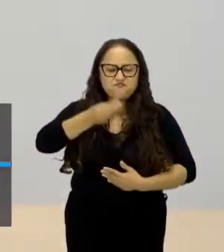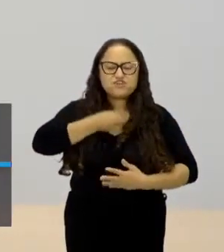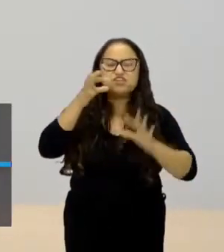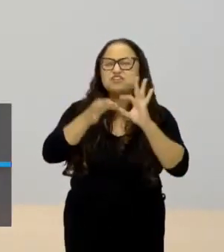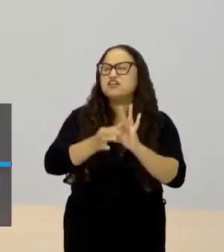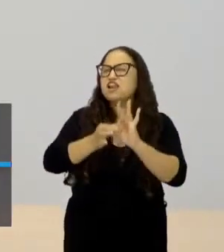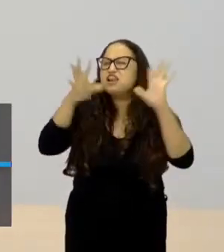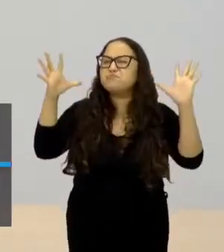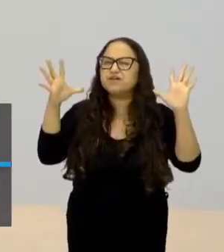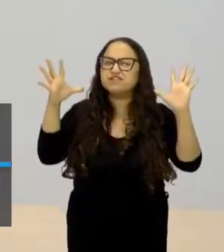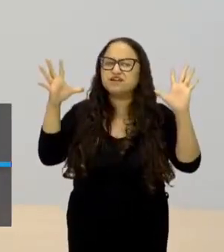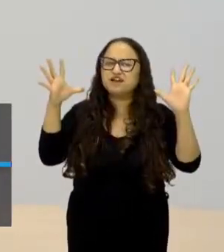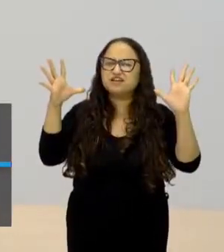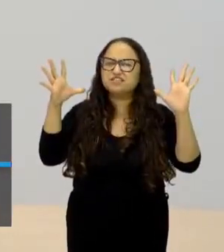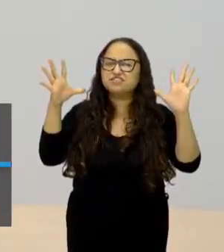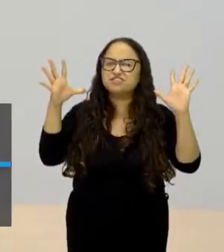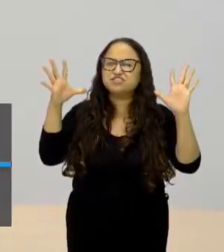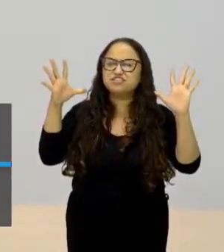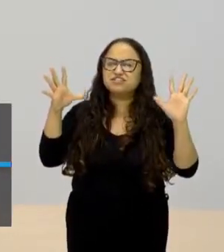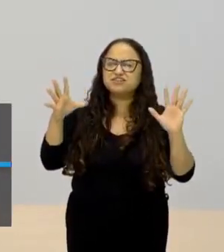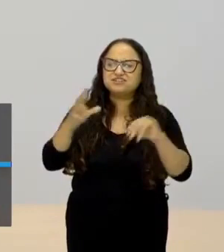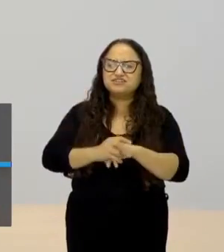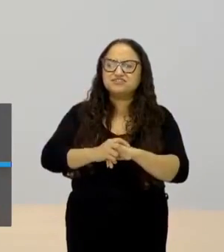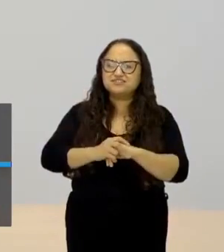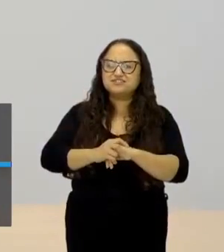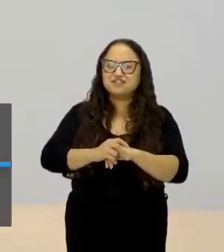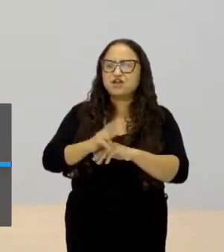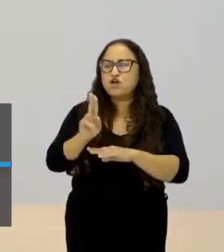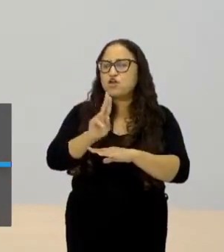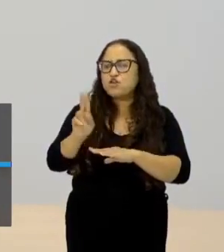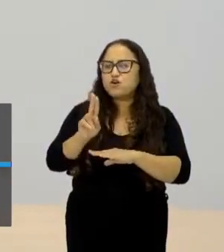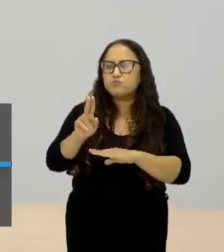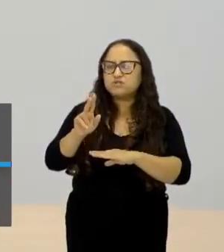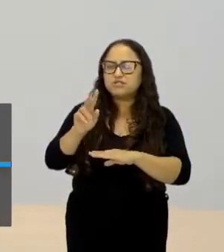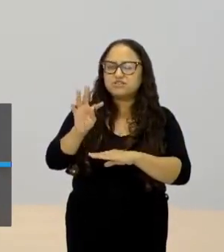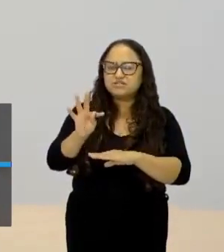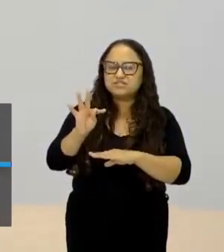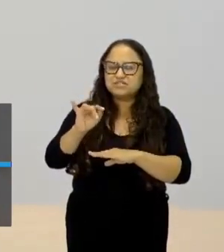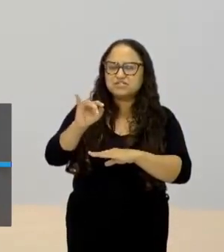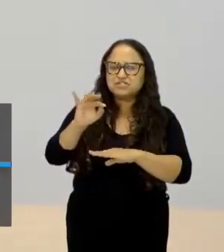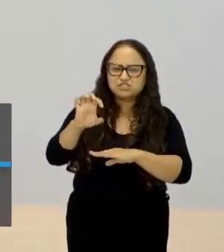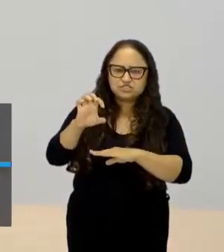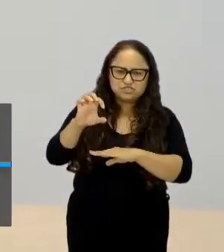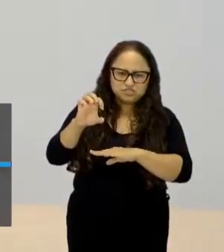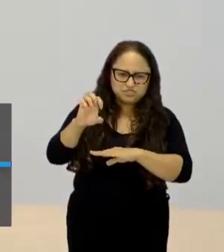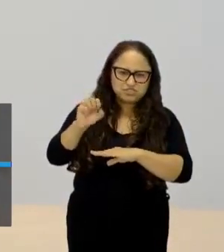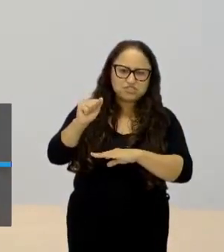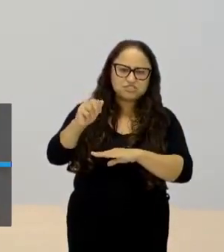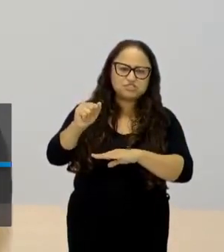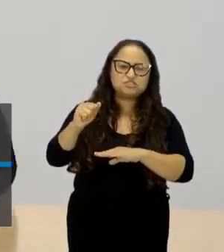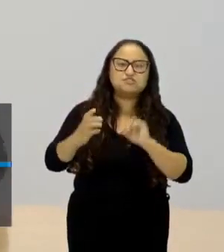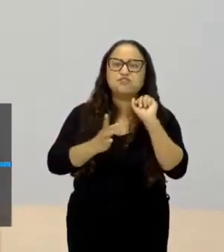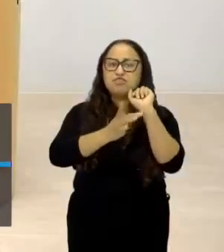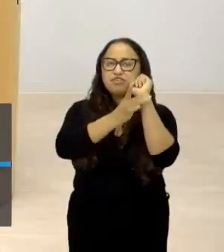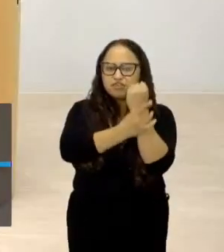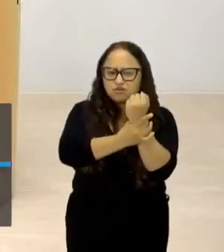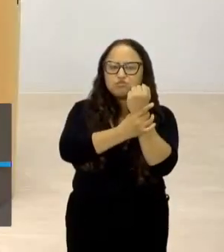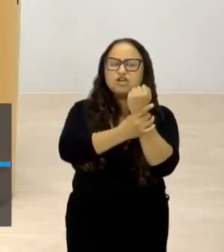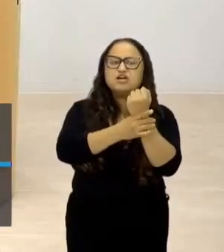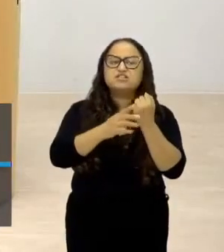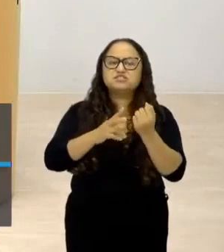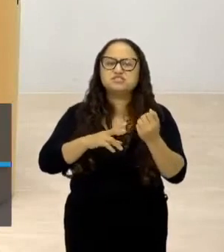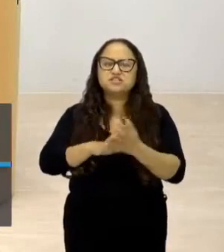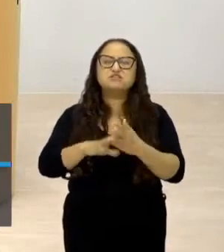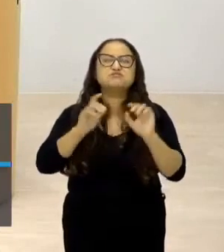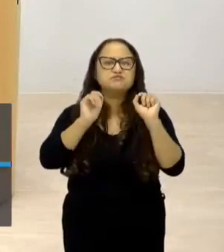freedom from teacher, slavery, liberty and security. Ah,